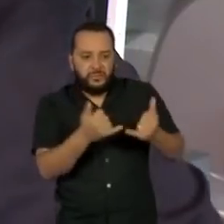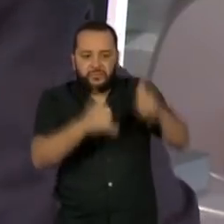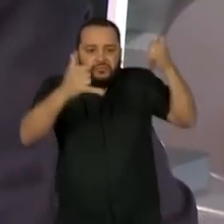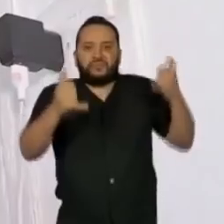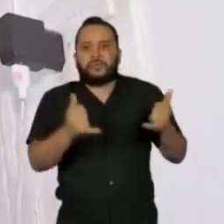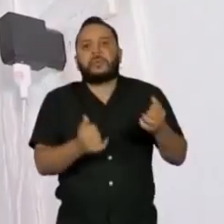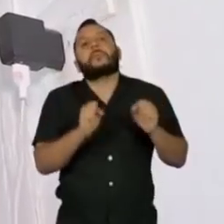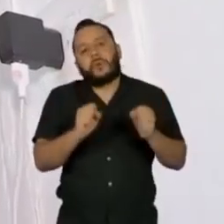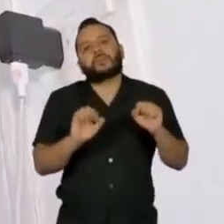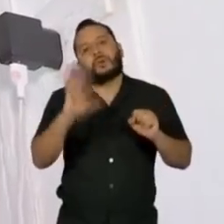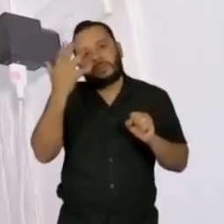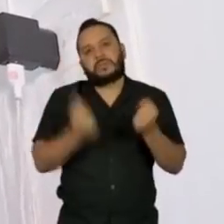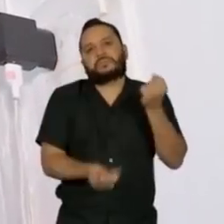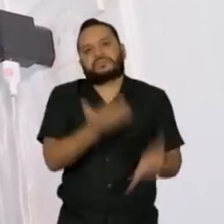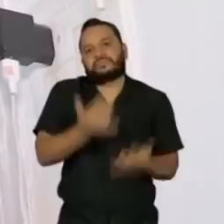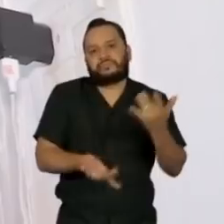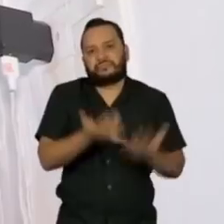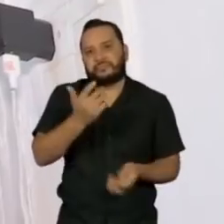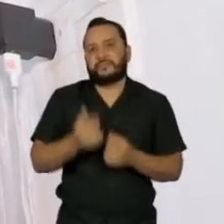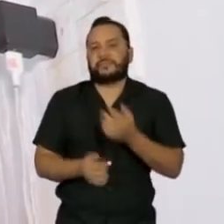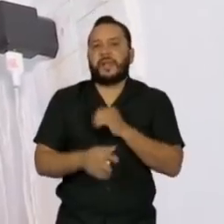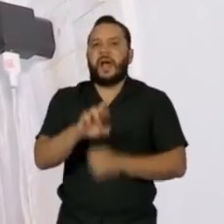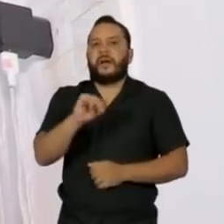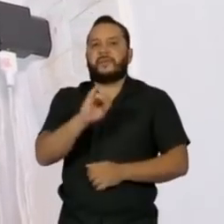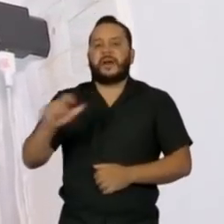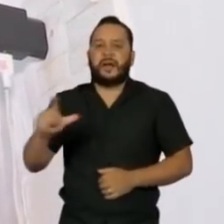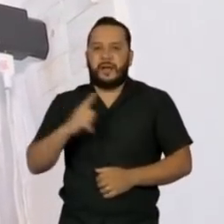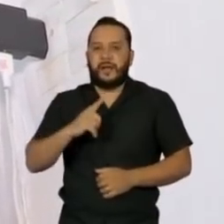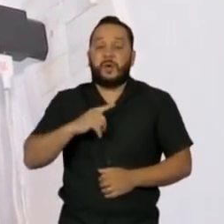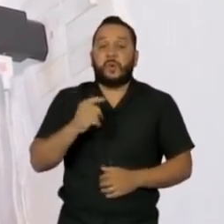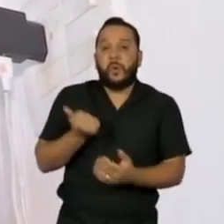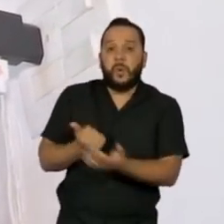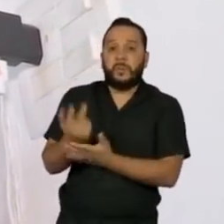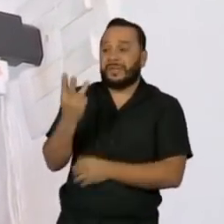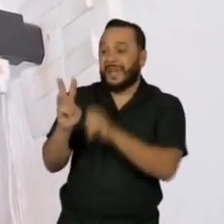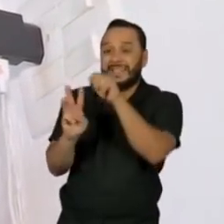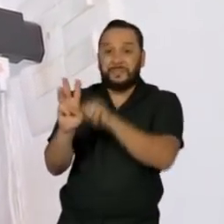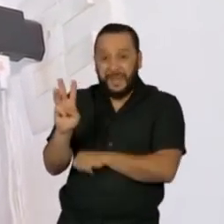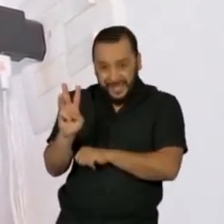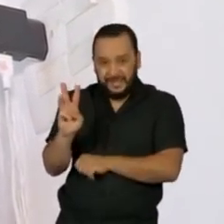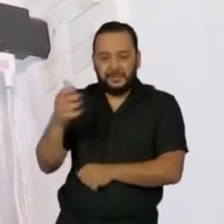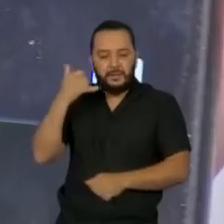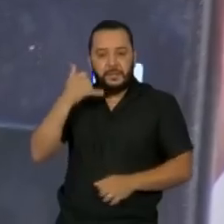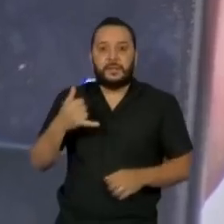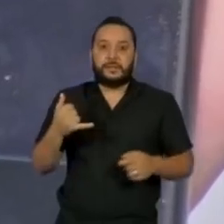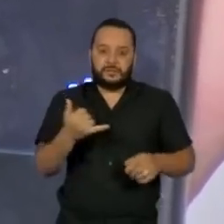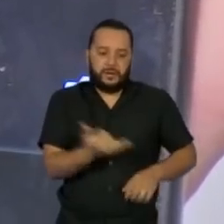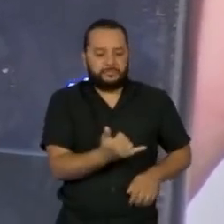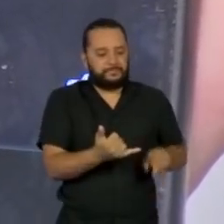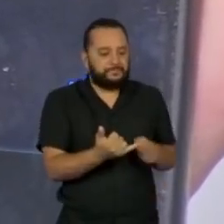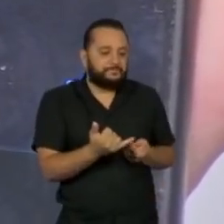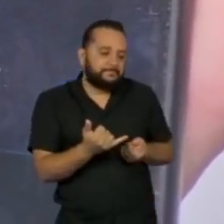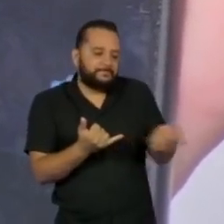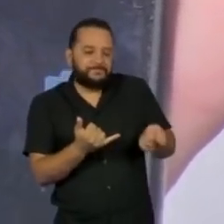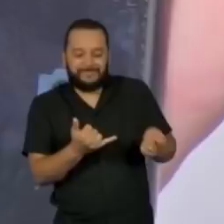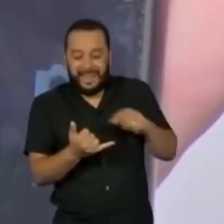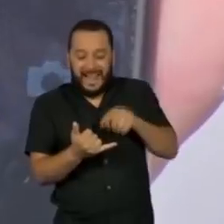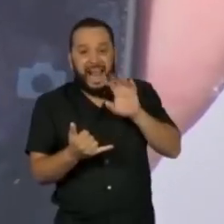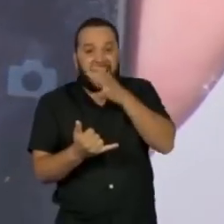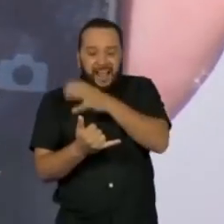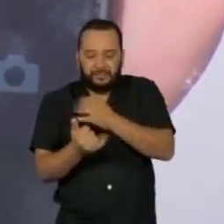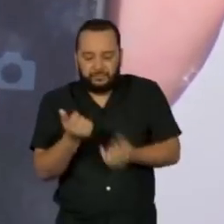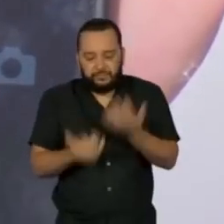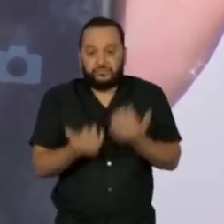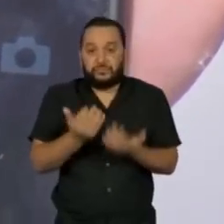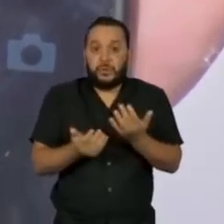aí um incêndio. Rafael perdeu um celular de apenas 3 meses por superaquecimento de bateria. Hoje, ele toma bastante